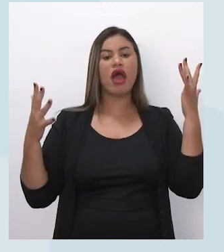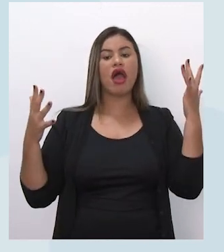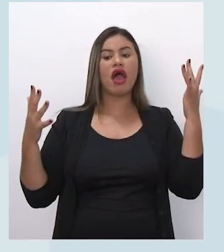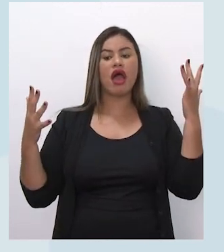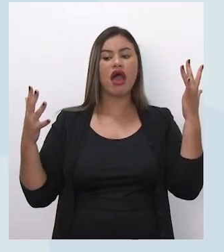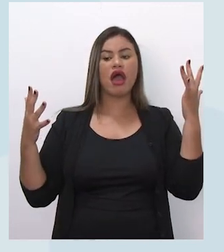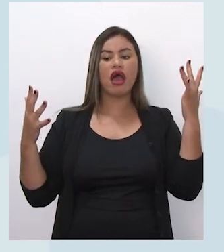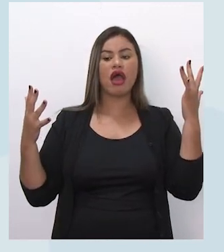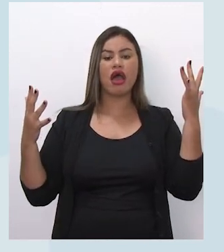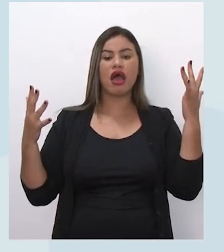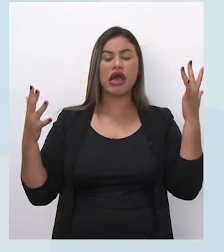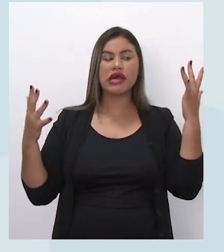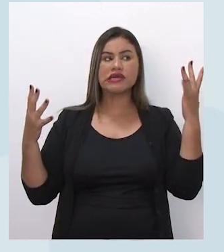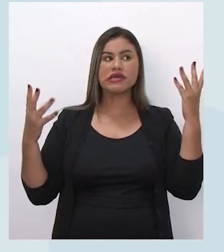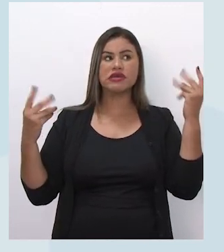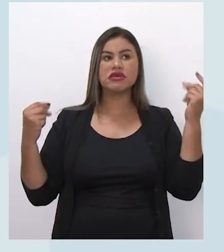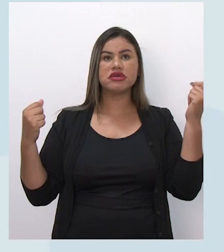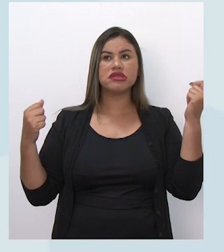cadê aqui?